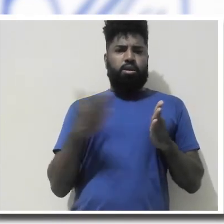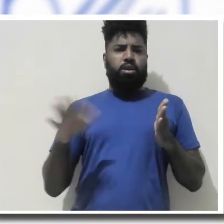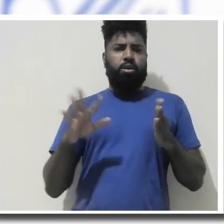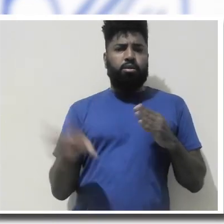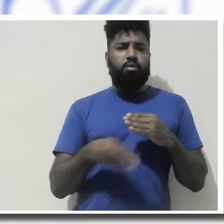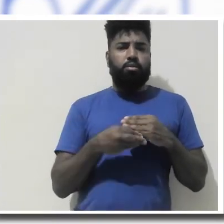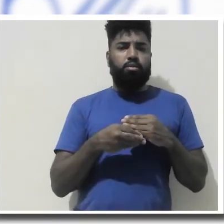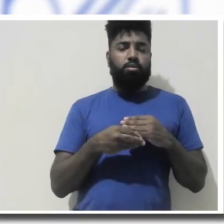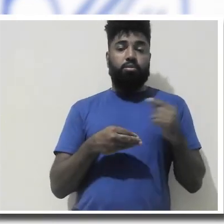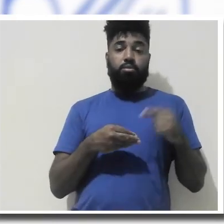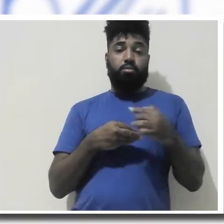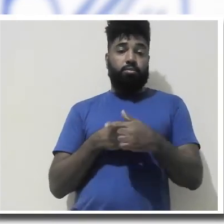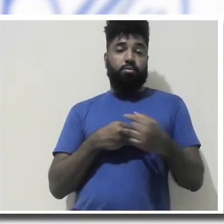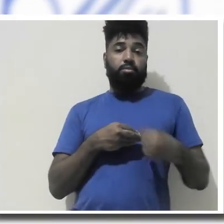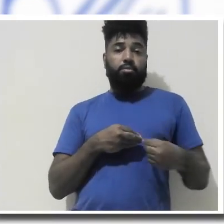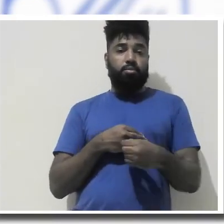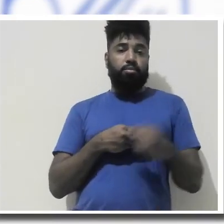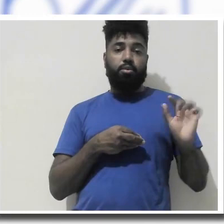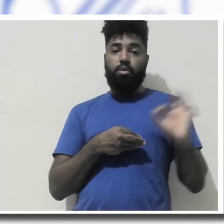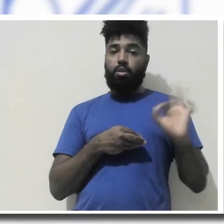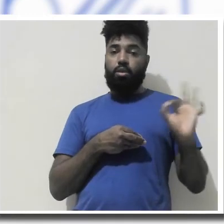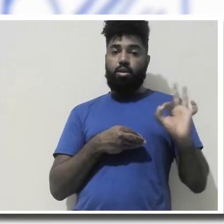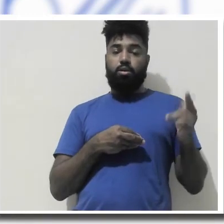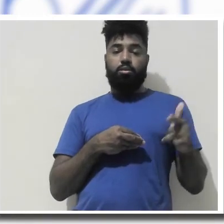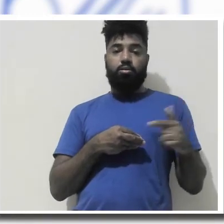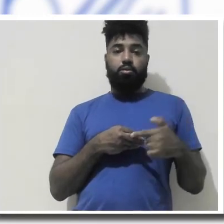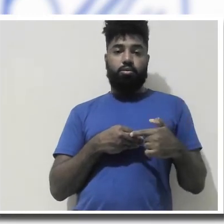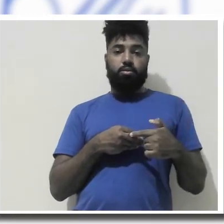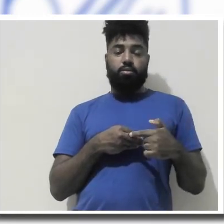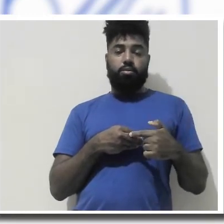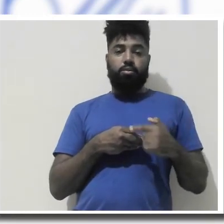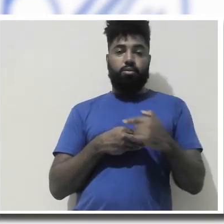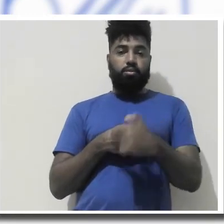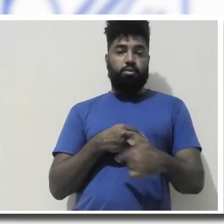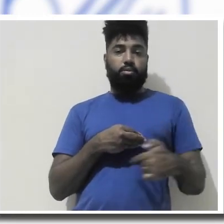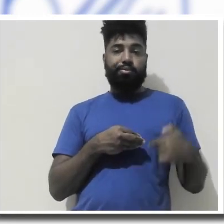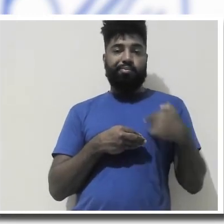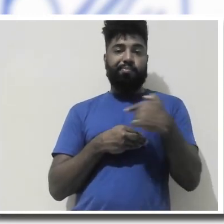tudo que não está pintado. Ou seja,